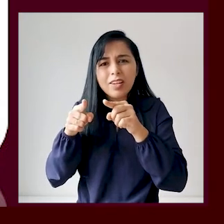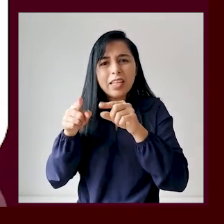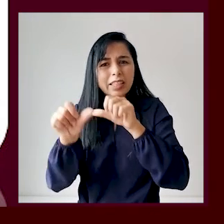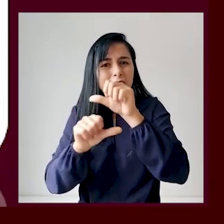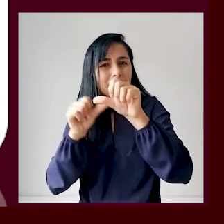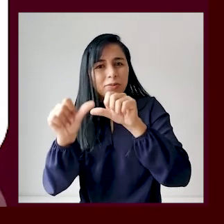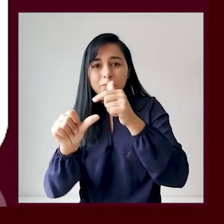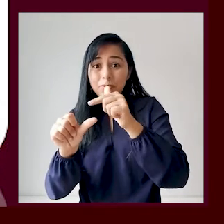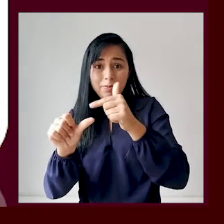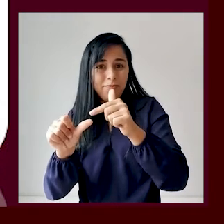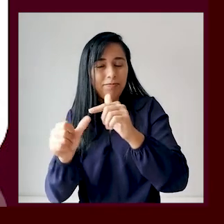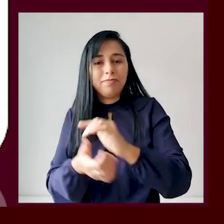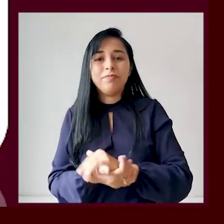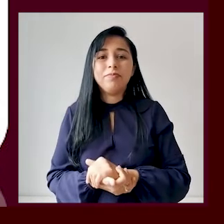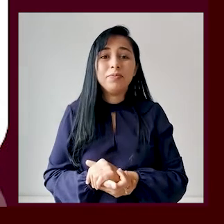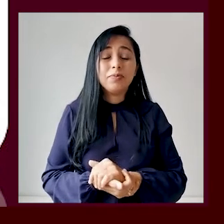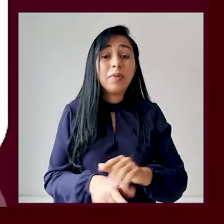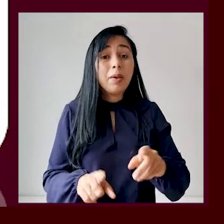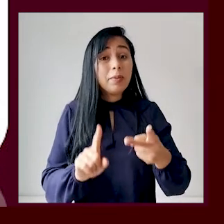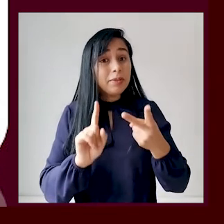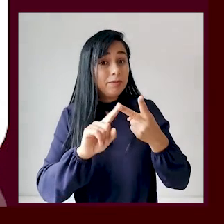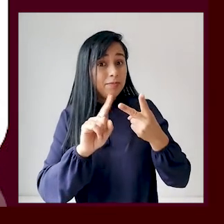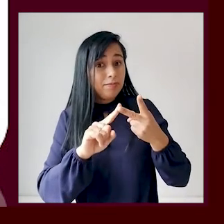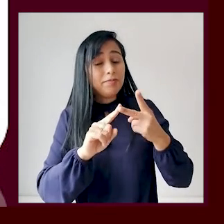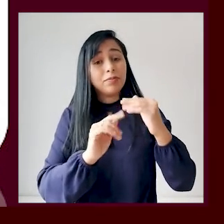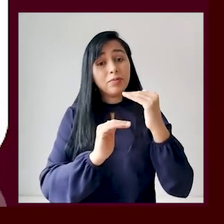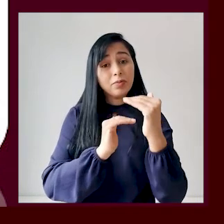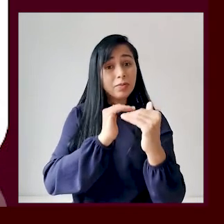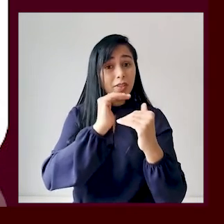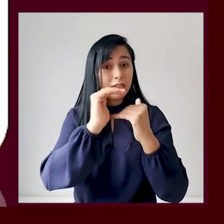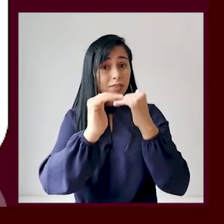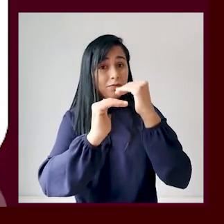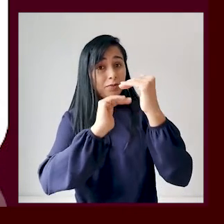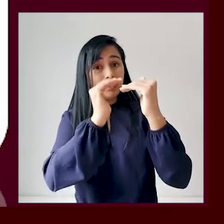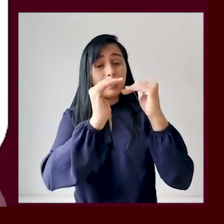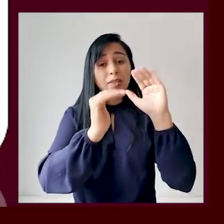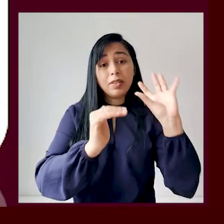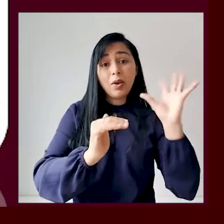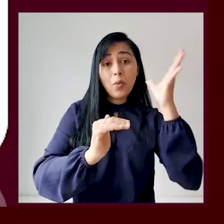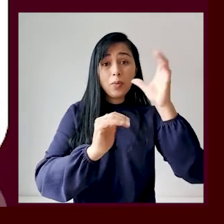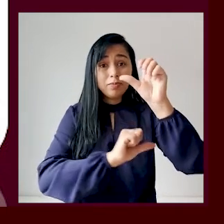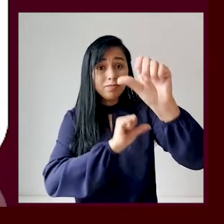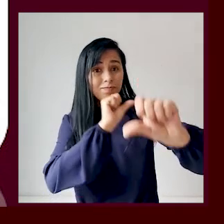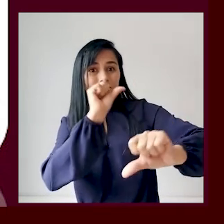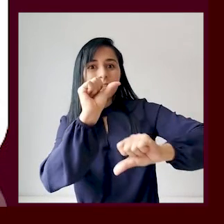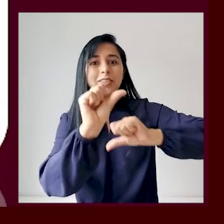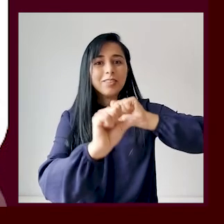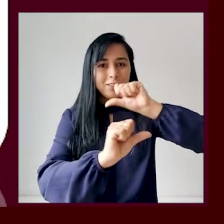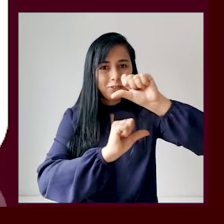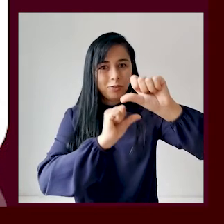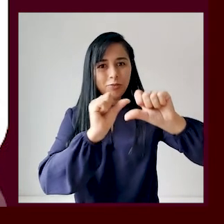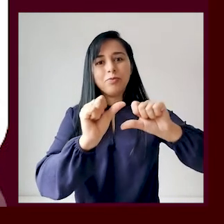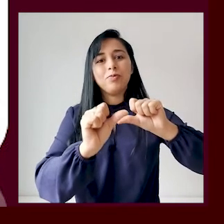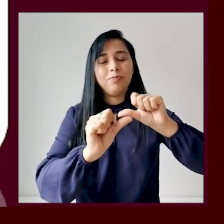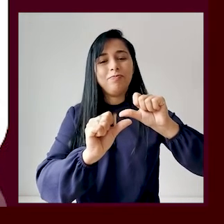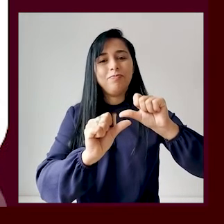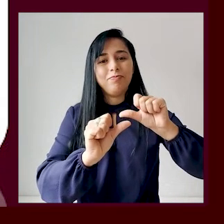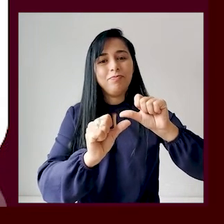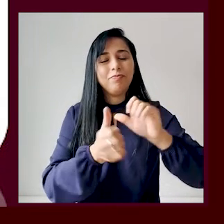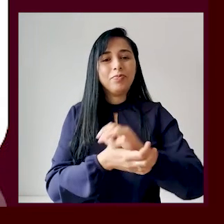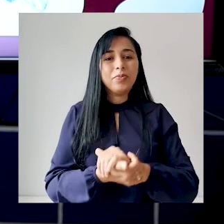indivíduo adulto. Também temos o desenvolvimento com uma metamorfose, uma